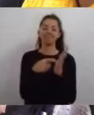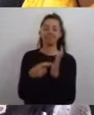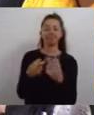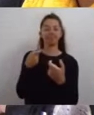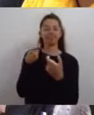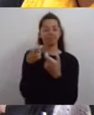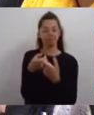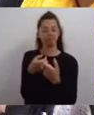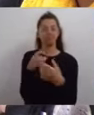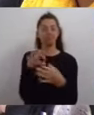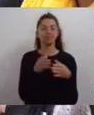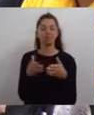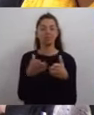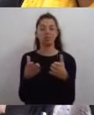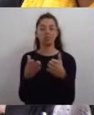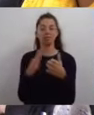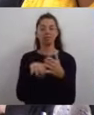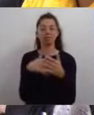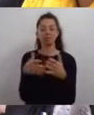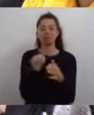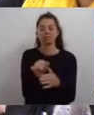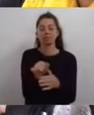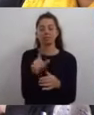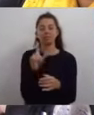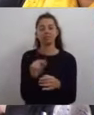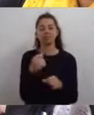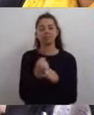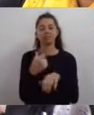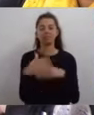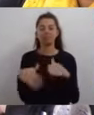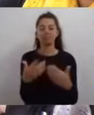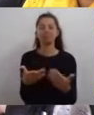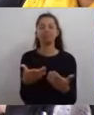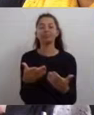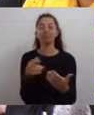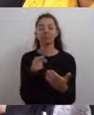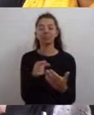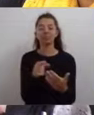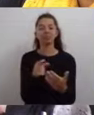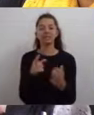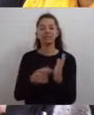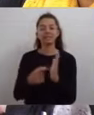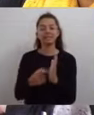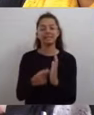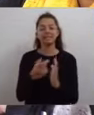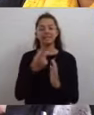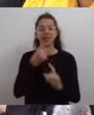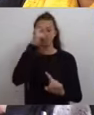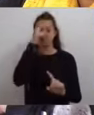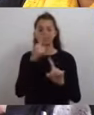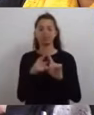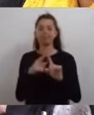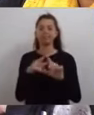Estratégico, bem como proceder a ajustamentos funcionais que com o tempo se revelaram necessários para garantir maior operacionalidade dos